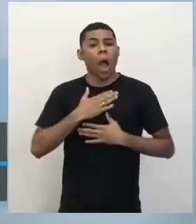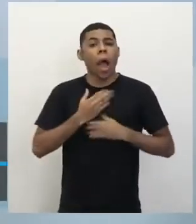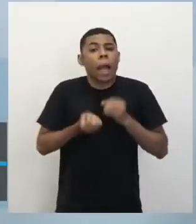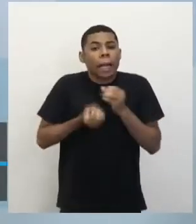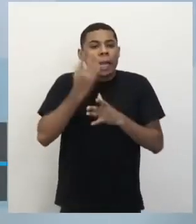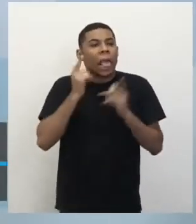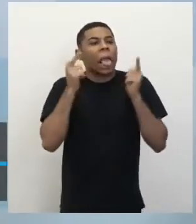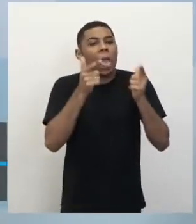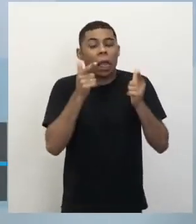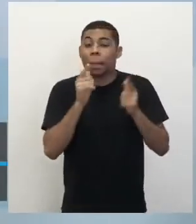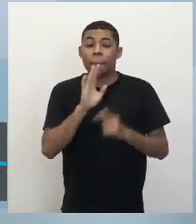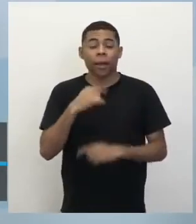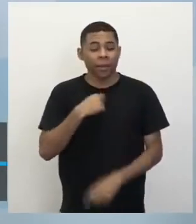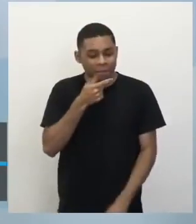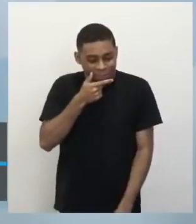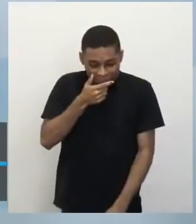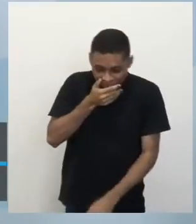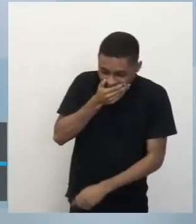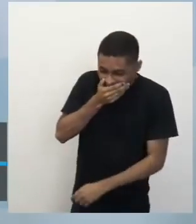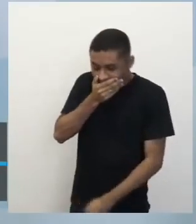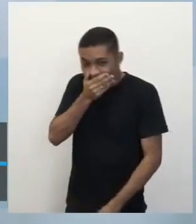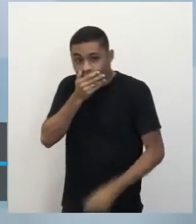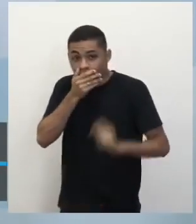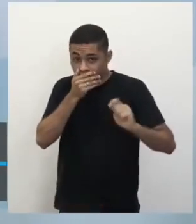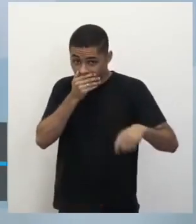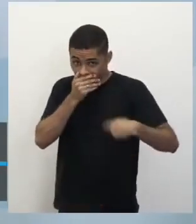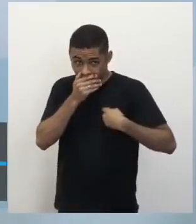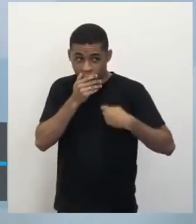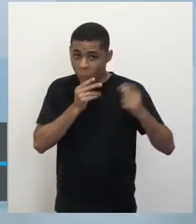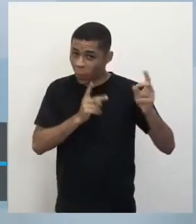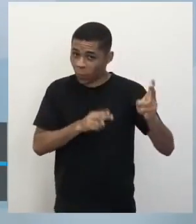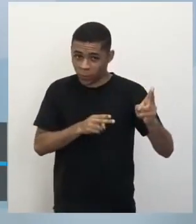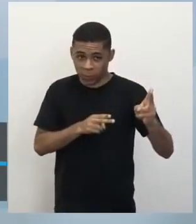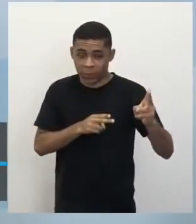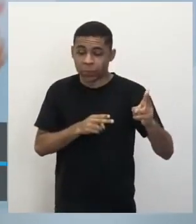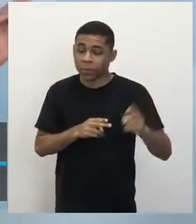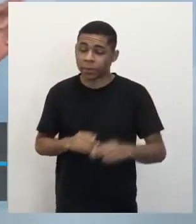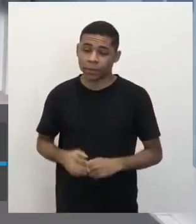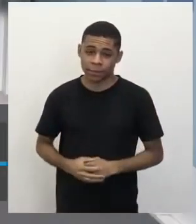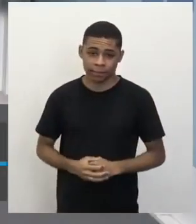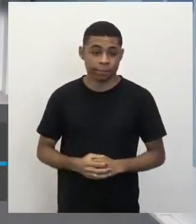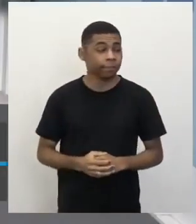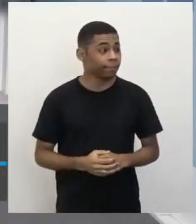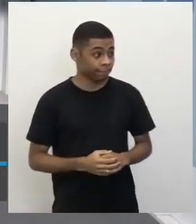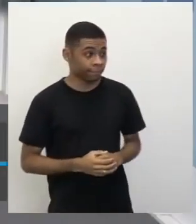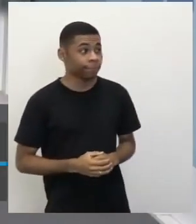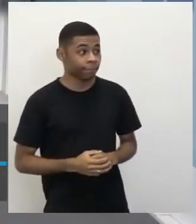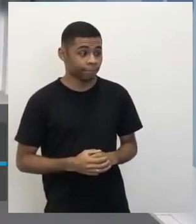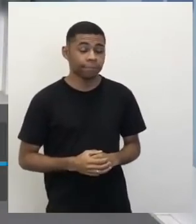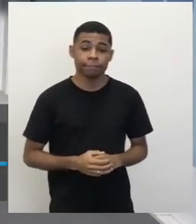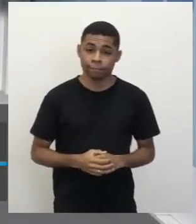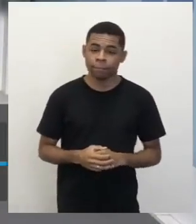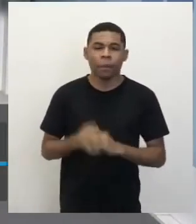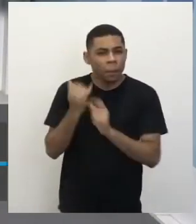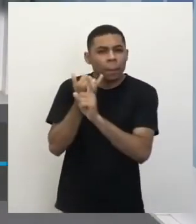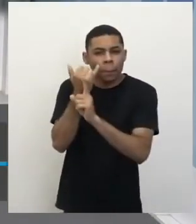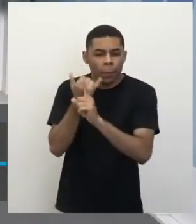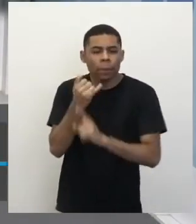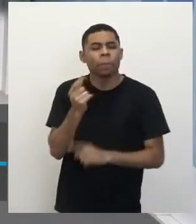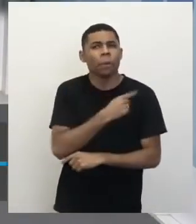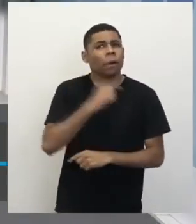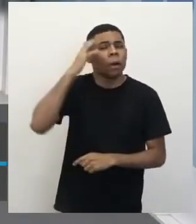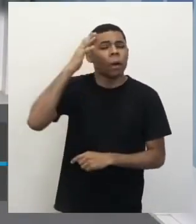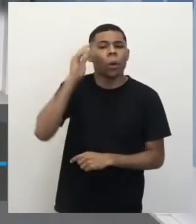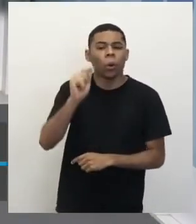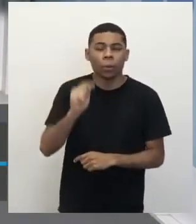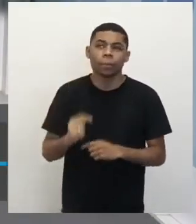dar aquela risadinha, você age do mesmo modo que a outra pessoa, né? Até se tratando da questão do bullying, nós temos que pensar o